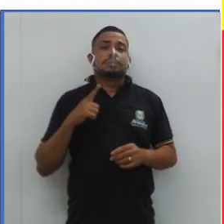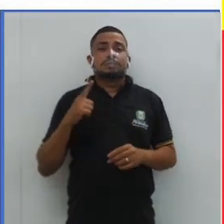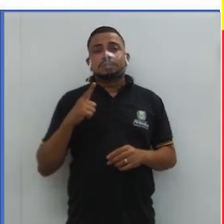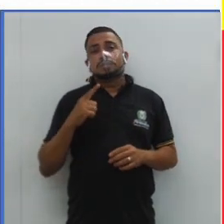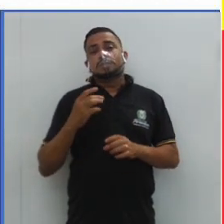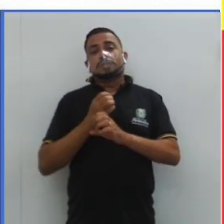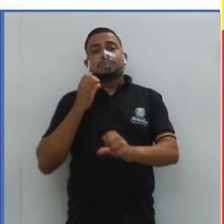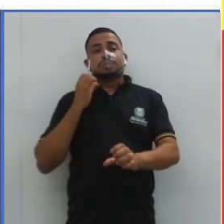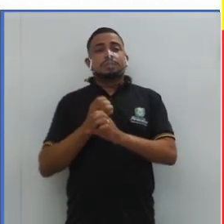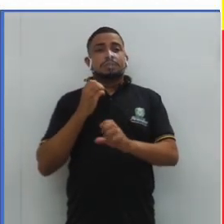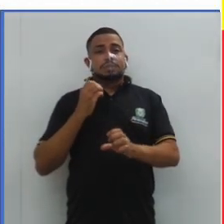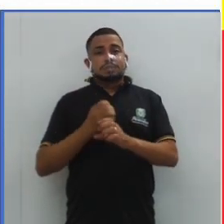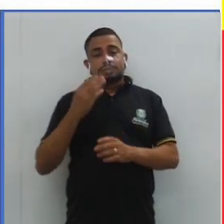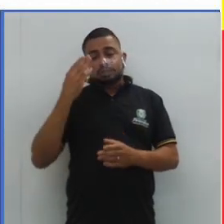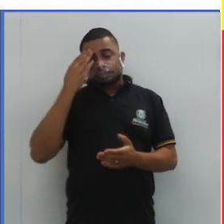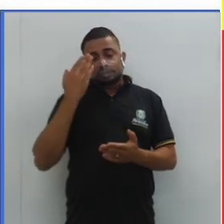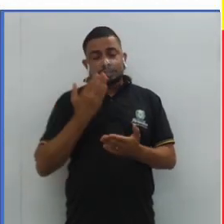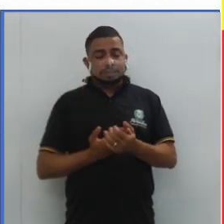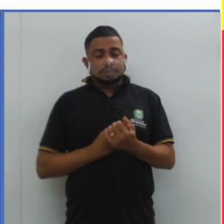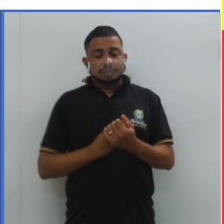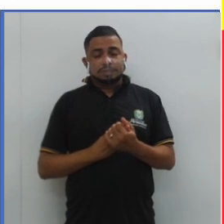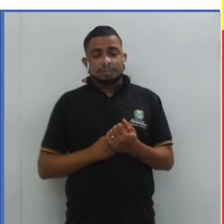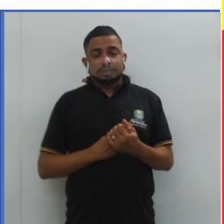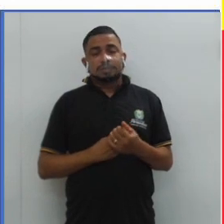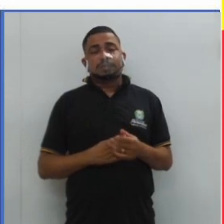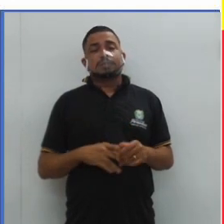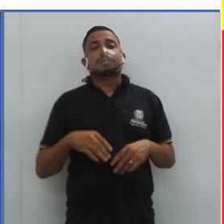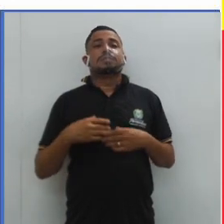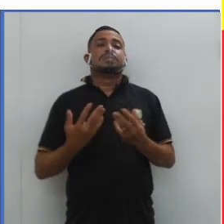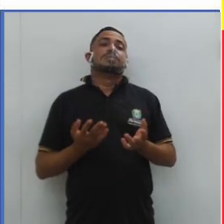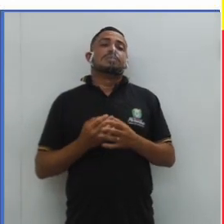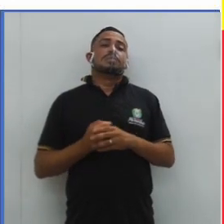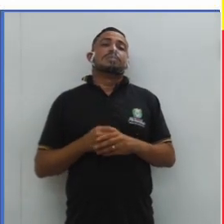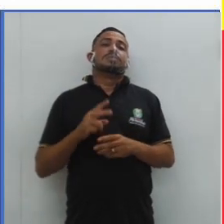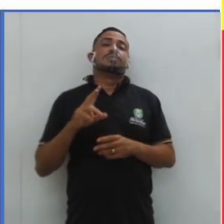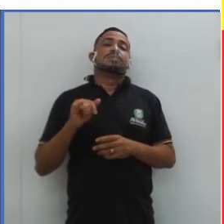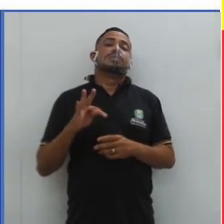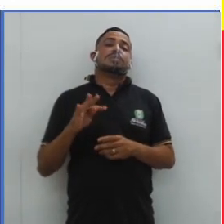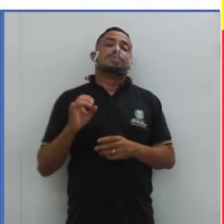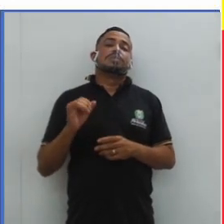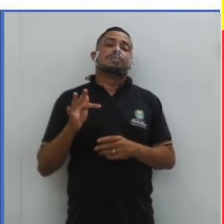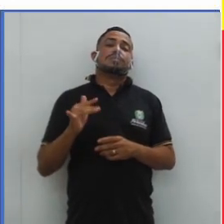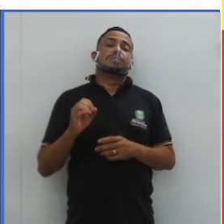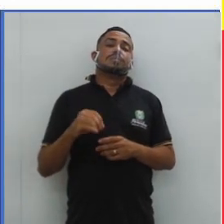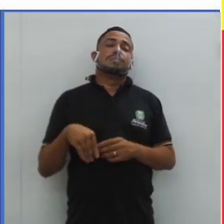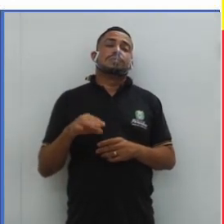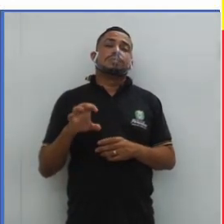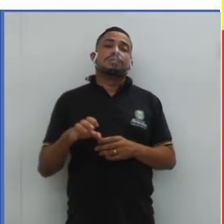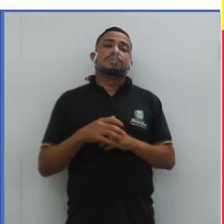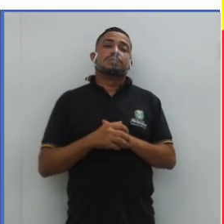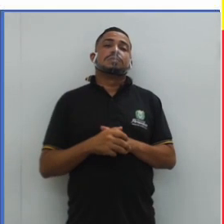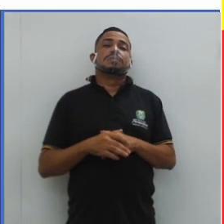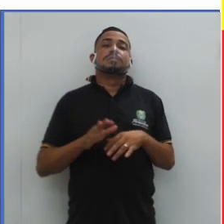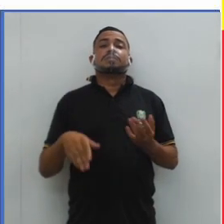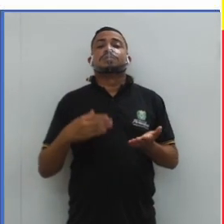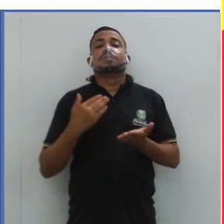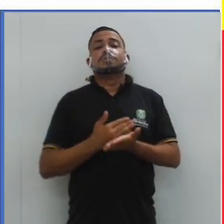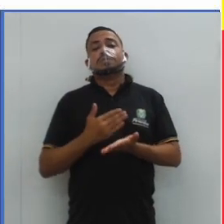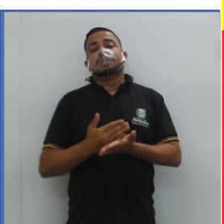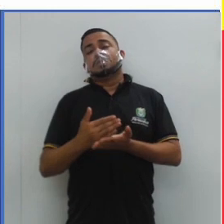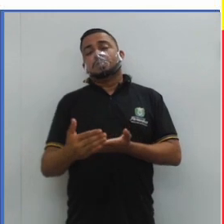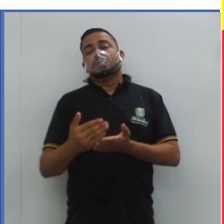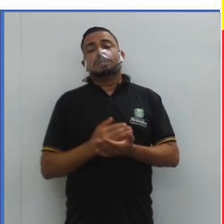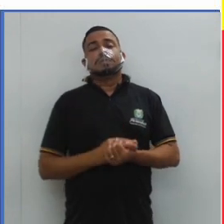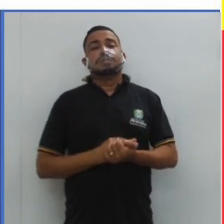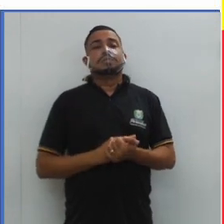dos engenheiros apresentando, né, a máquina, o Vitafone, que seria um Vitafone. E a partir